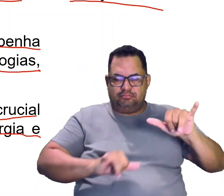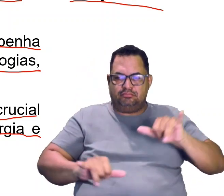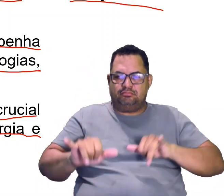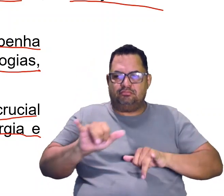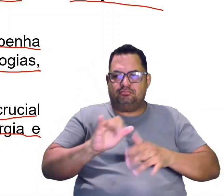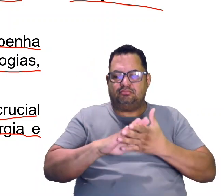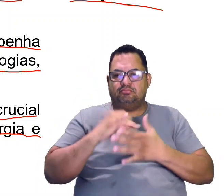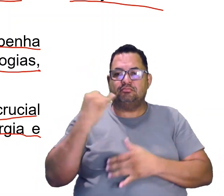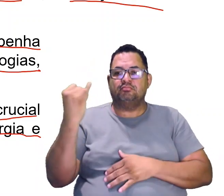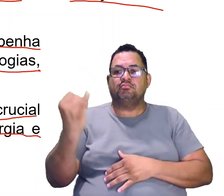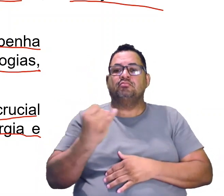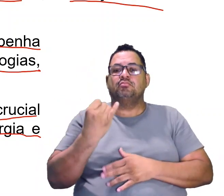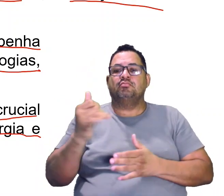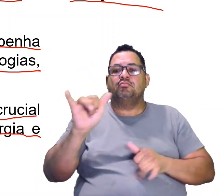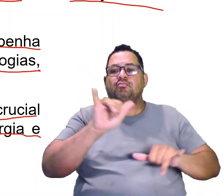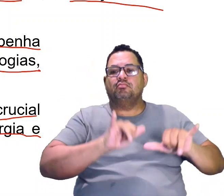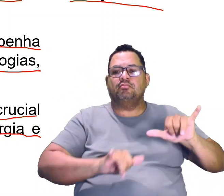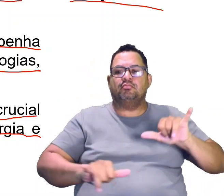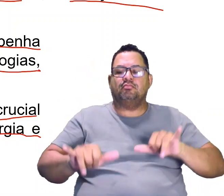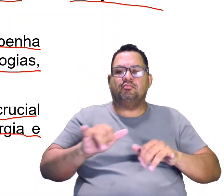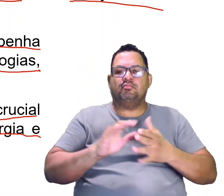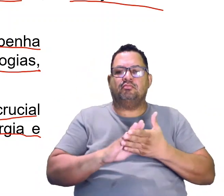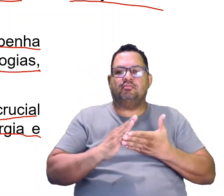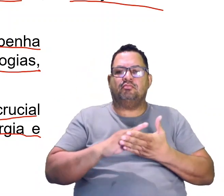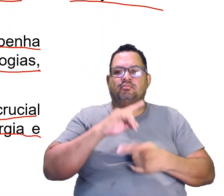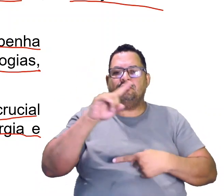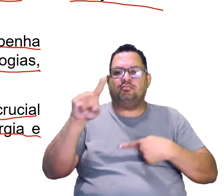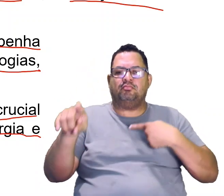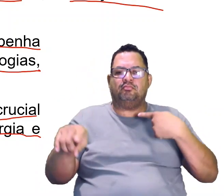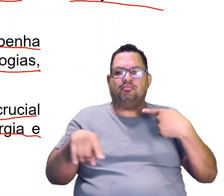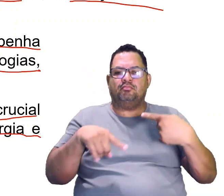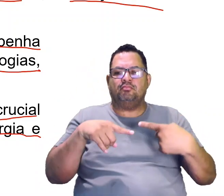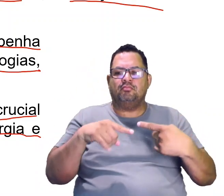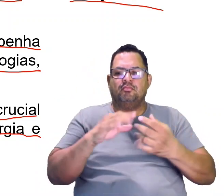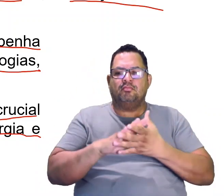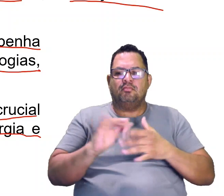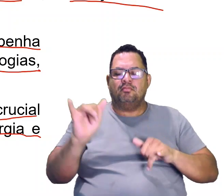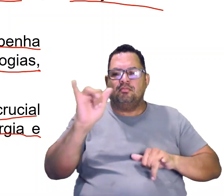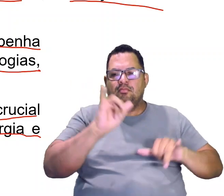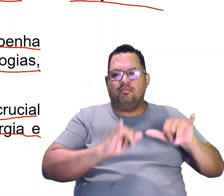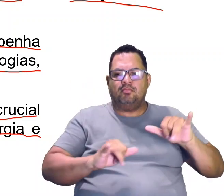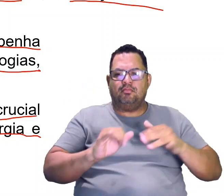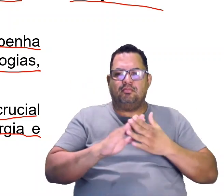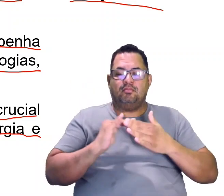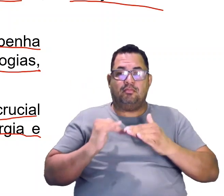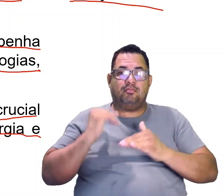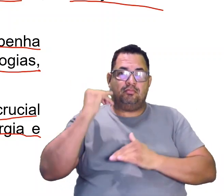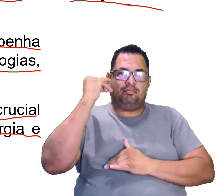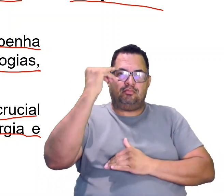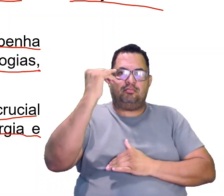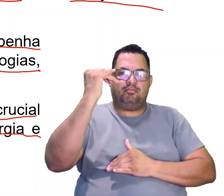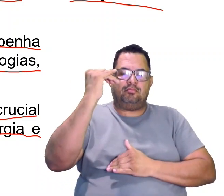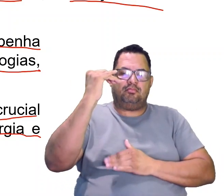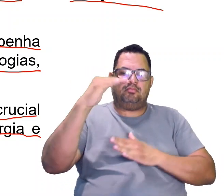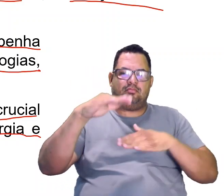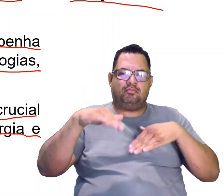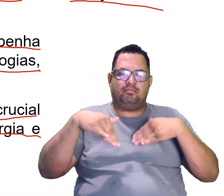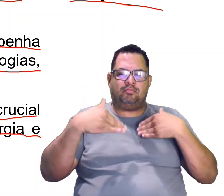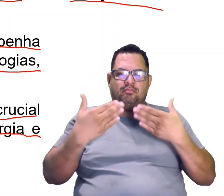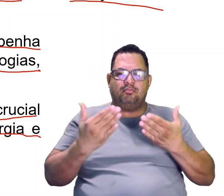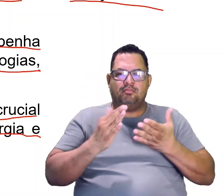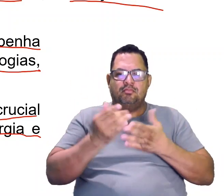a importância da química e os objetivos que a química alcança quando